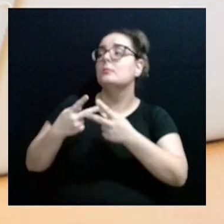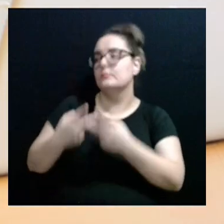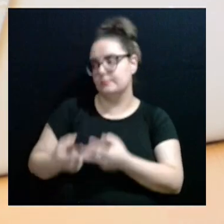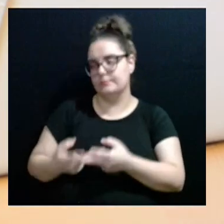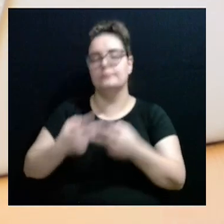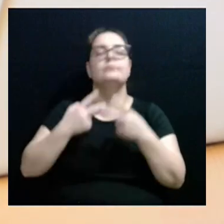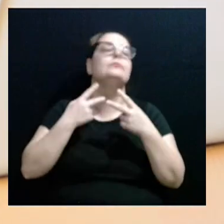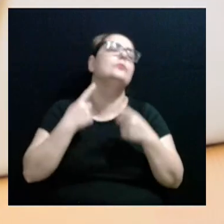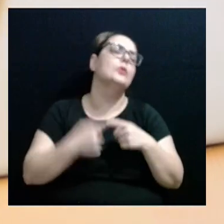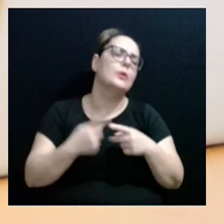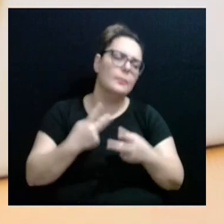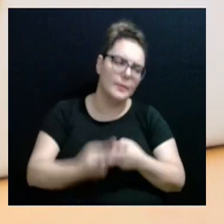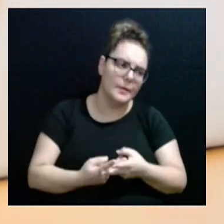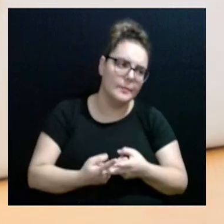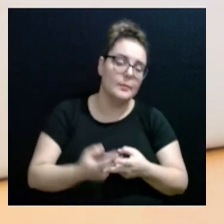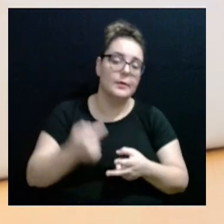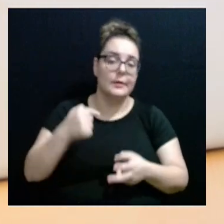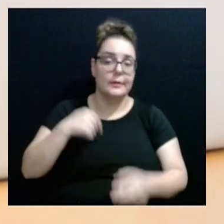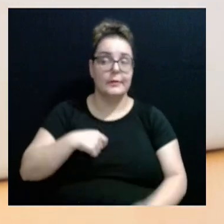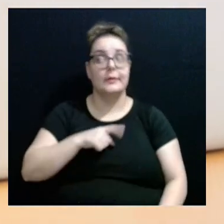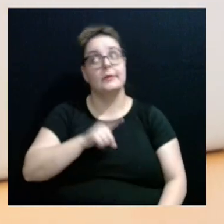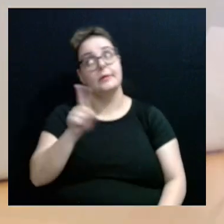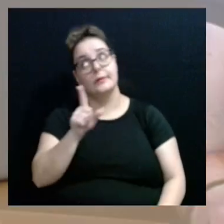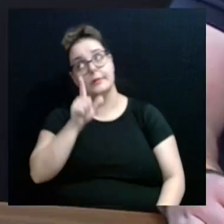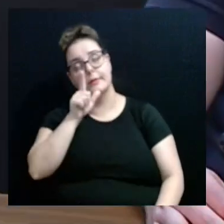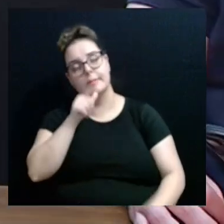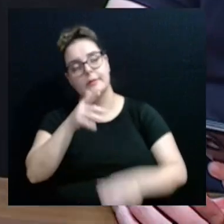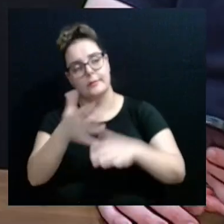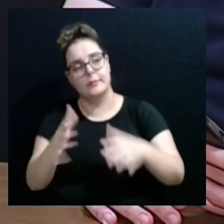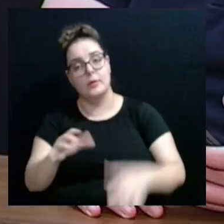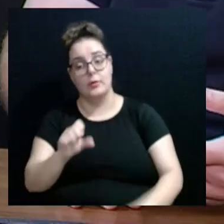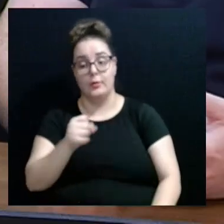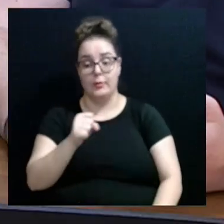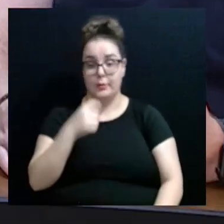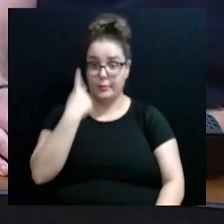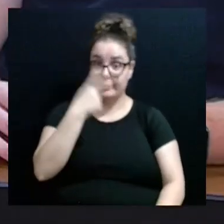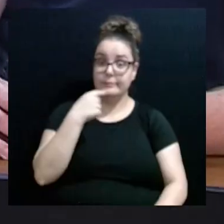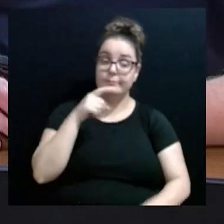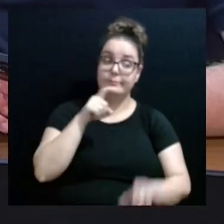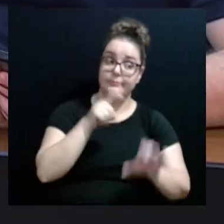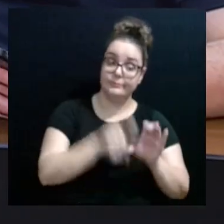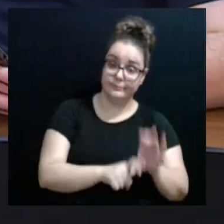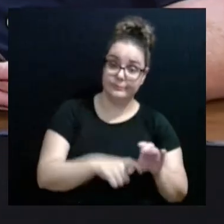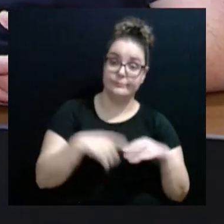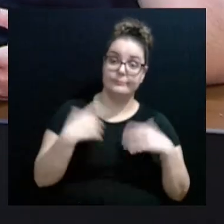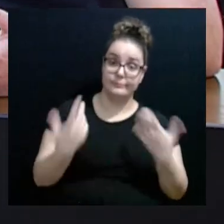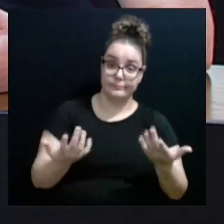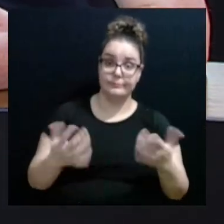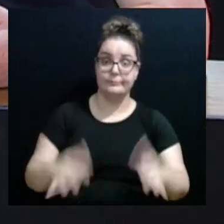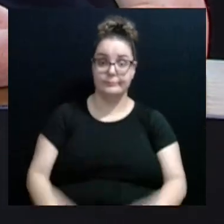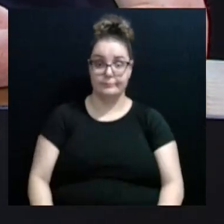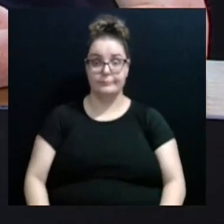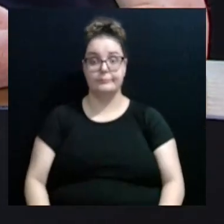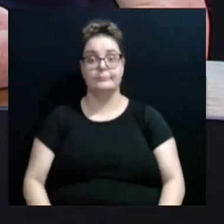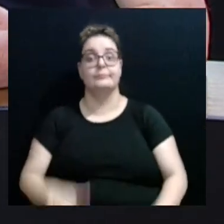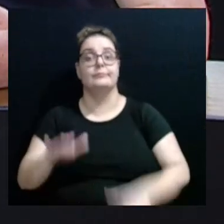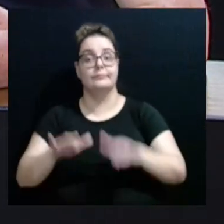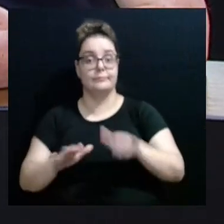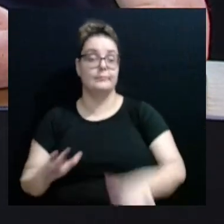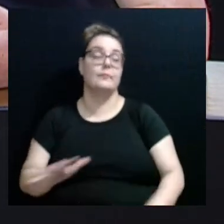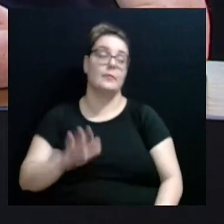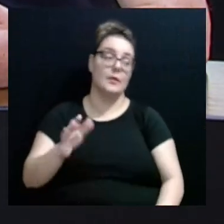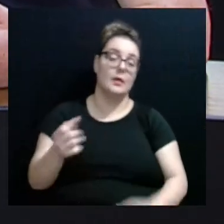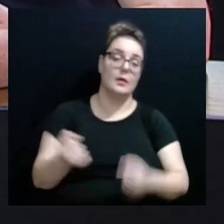para o litoral você pode demorar 8 horas, dependendo. Então, muitas das vezes compensa se fazer